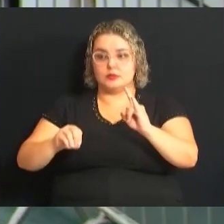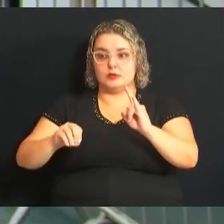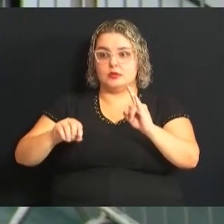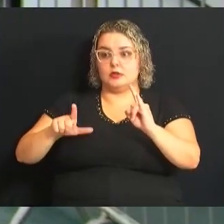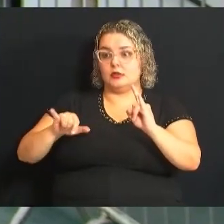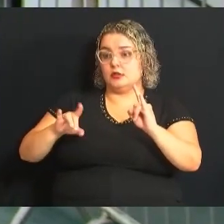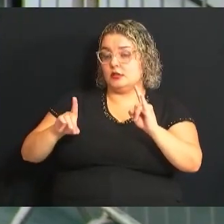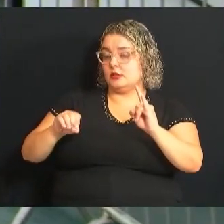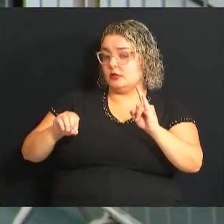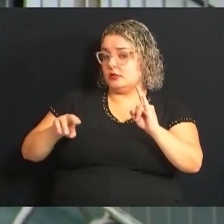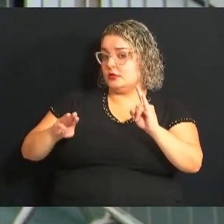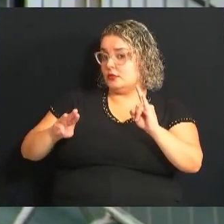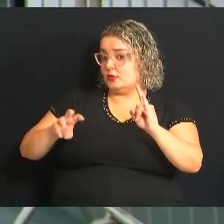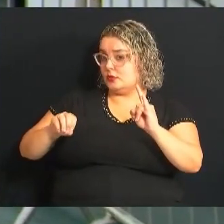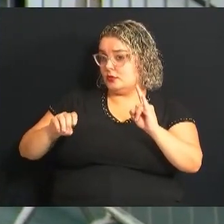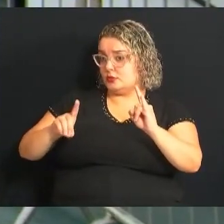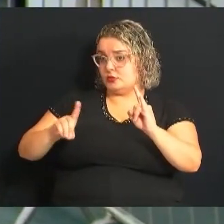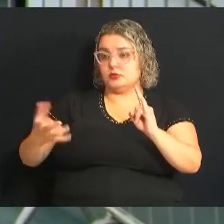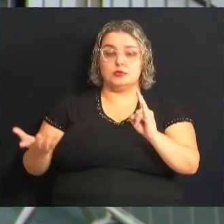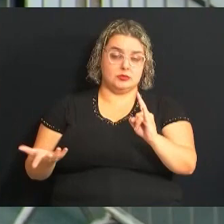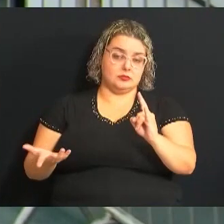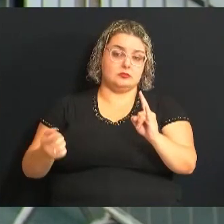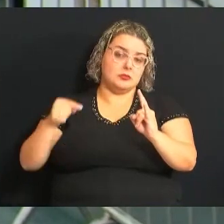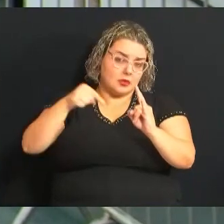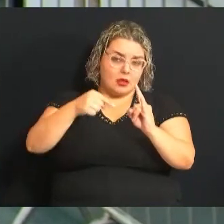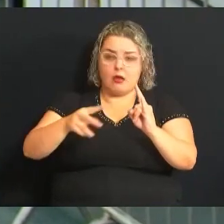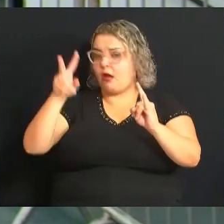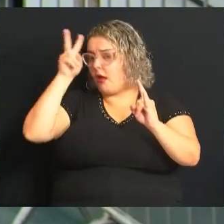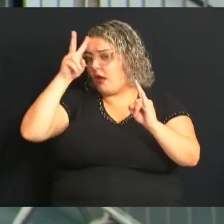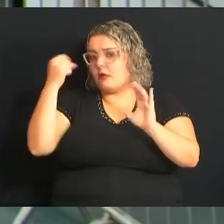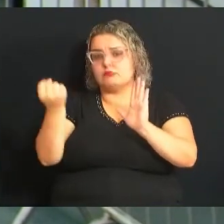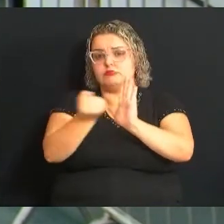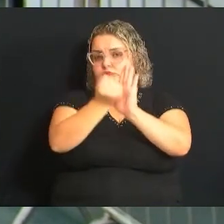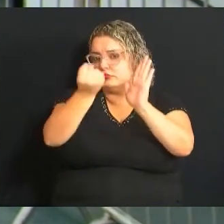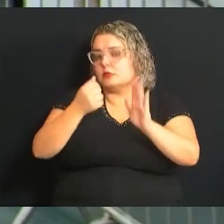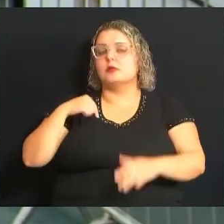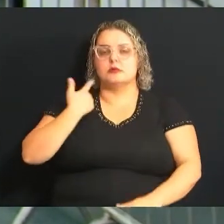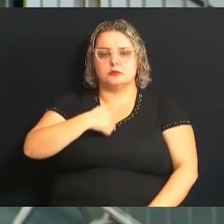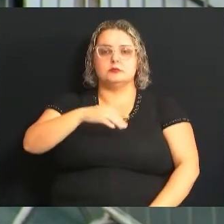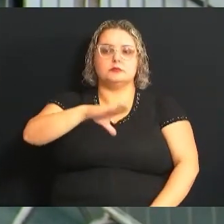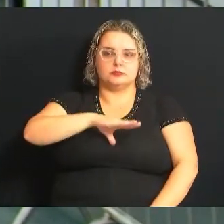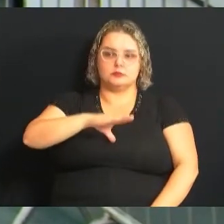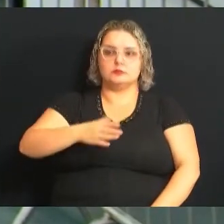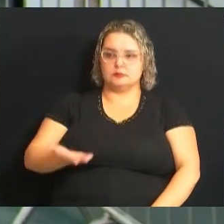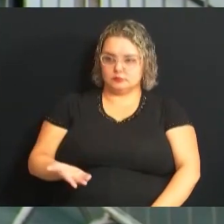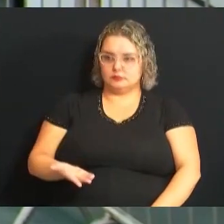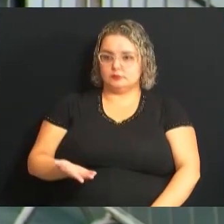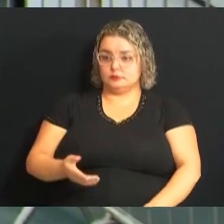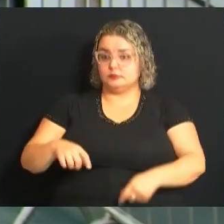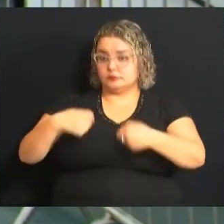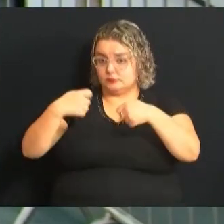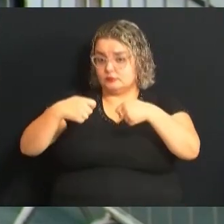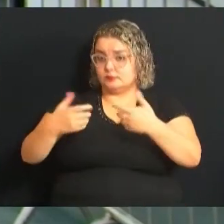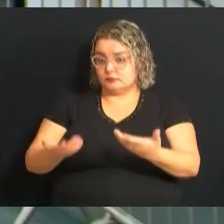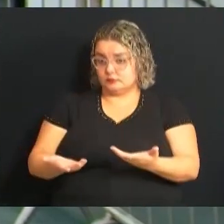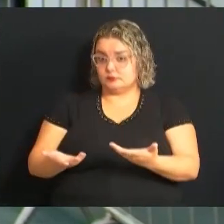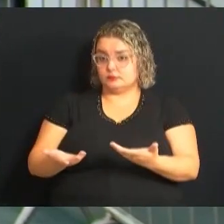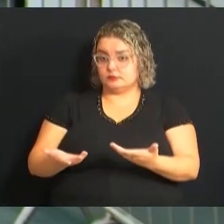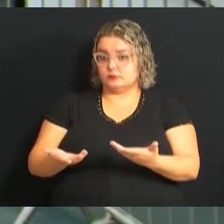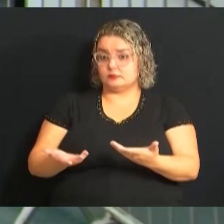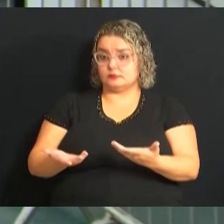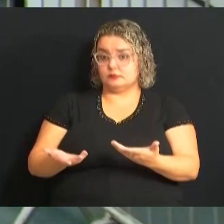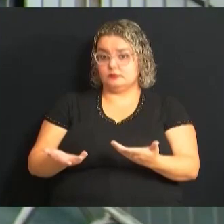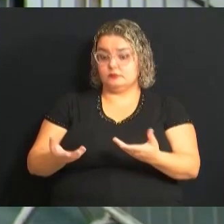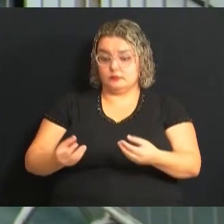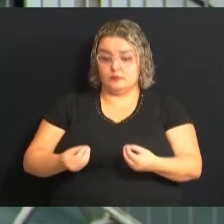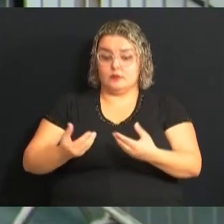fundição de Liederwood, né, que é um patrimônio histórico assim da nossa cidade e que